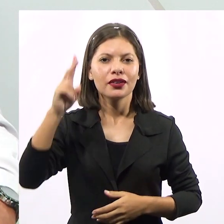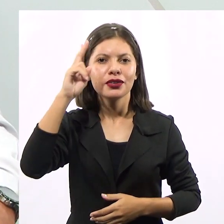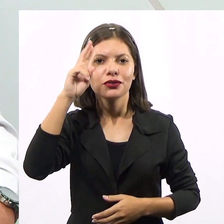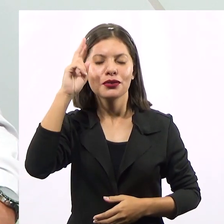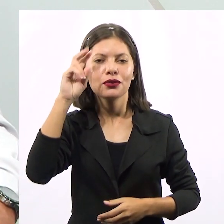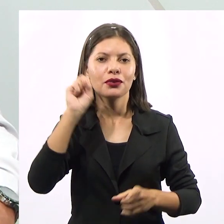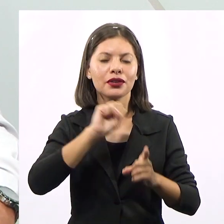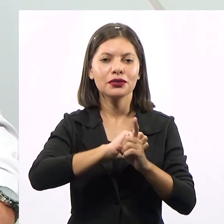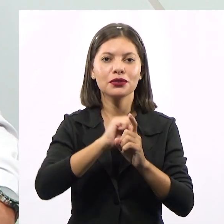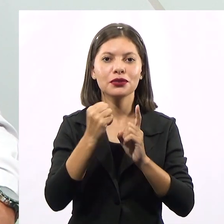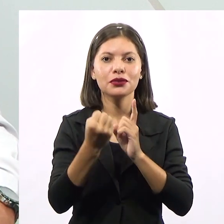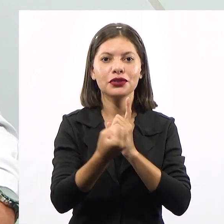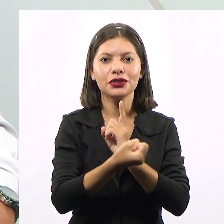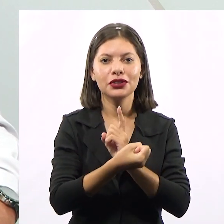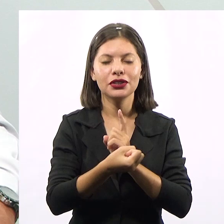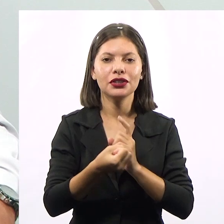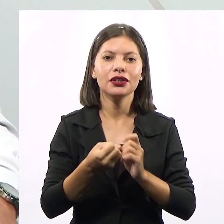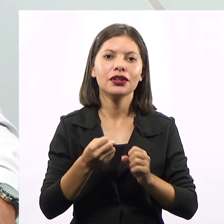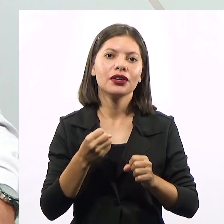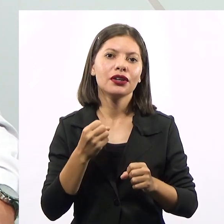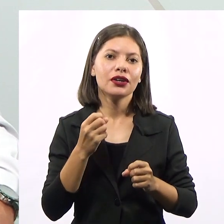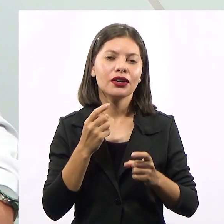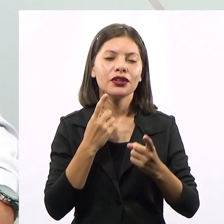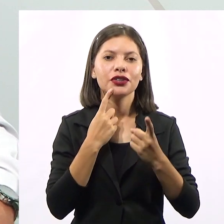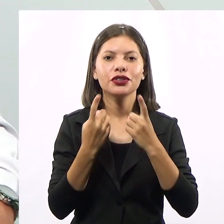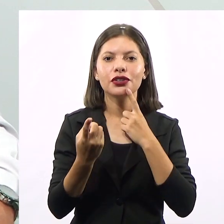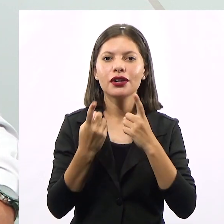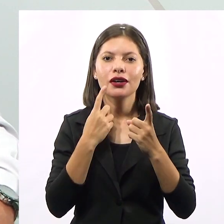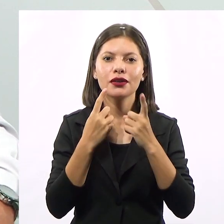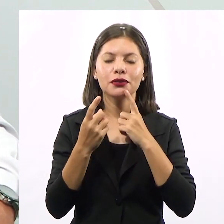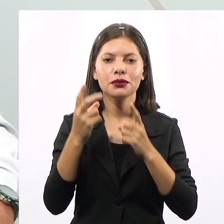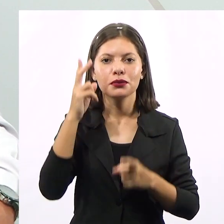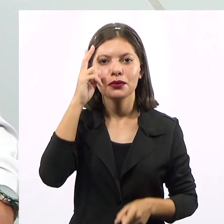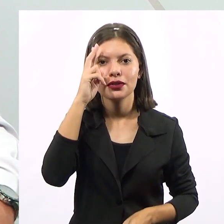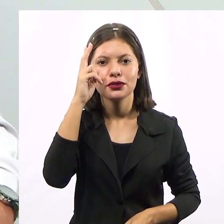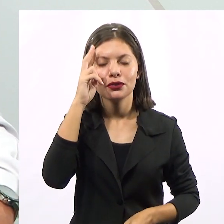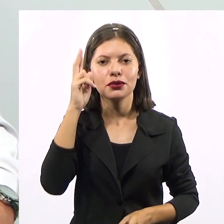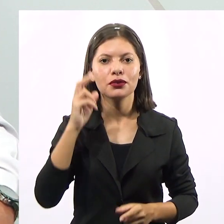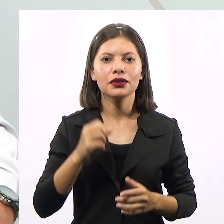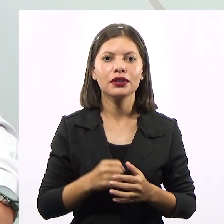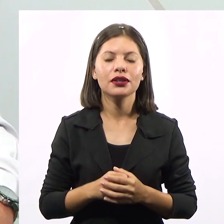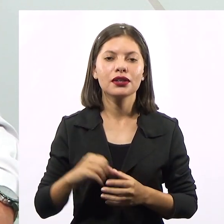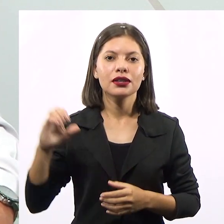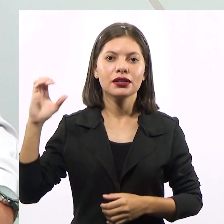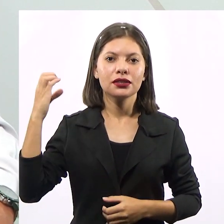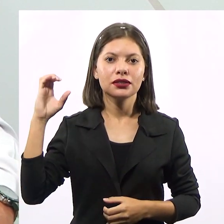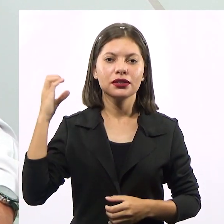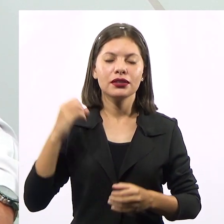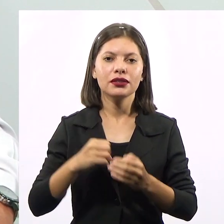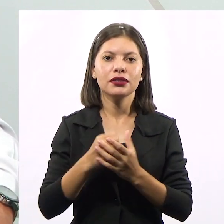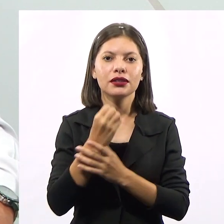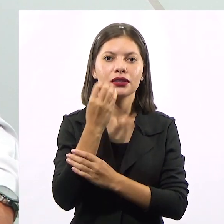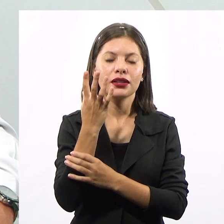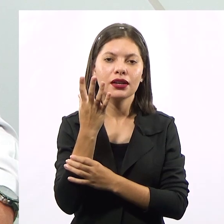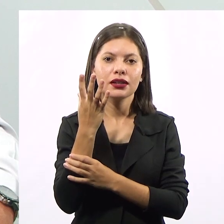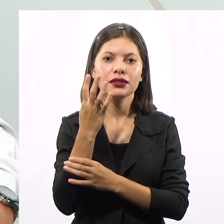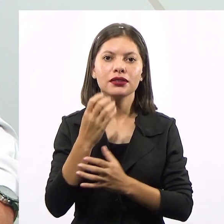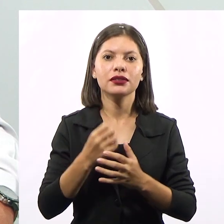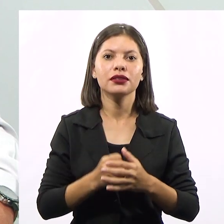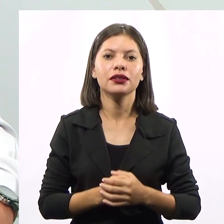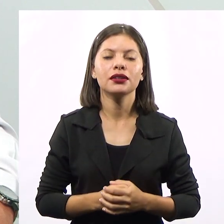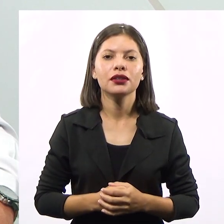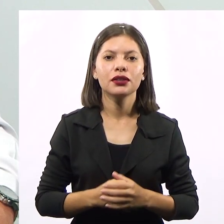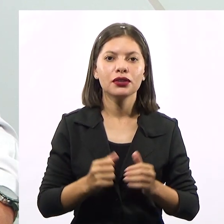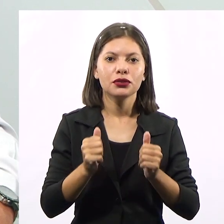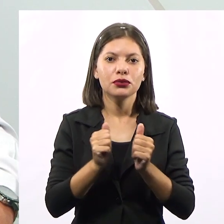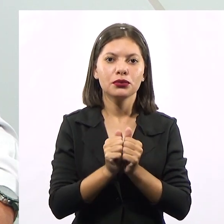fazer um resgate histórico, e a sociologia sempre faz um diálogo com a história. A sociologia é uma ciência que